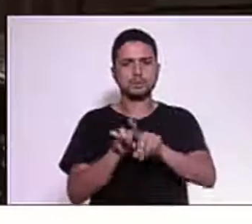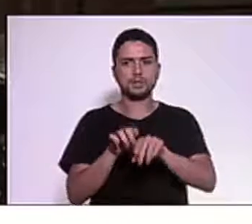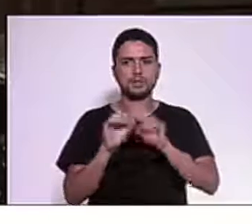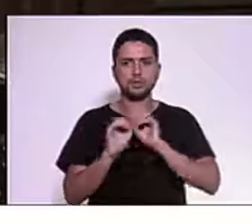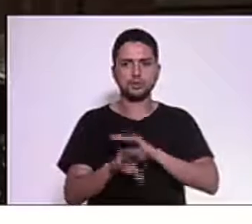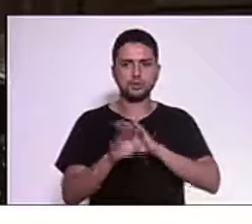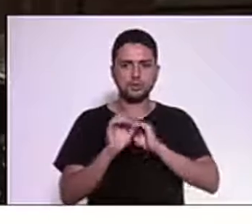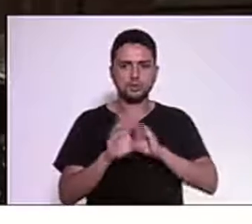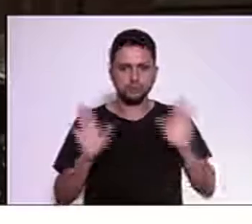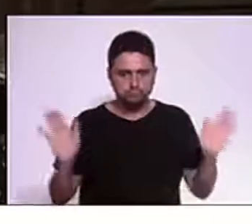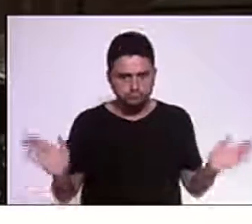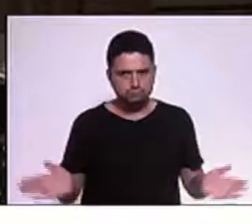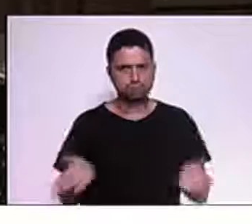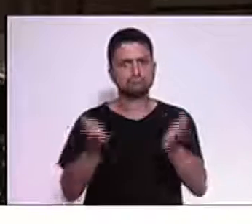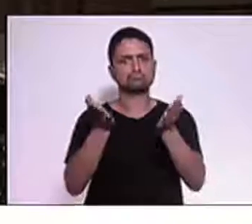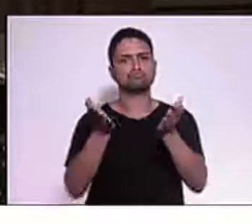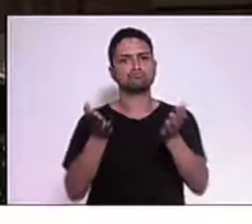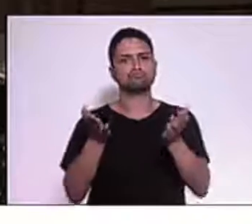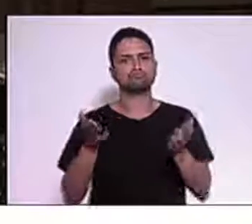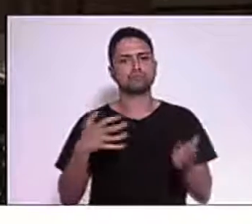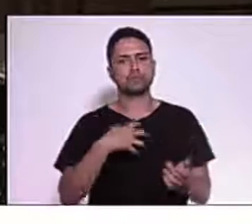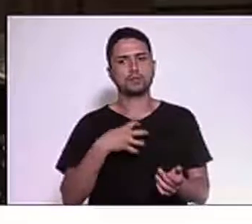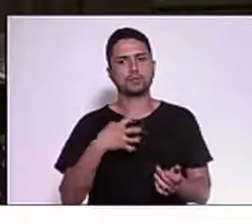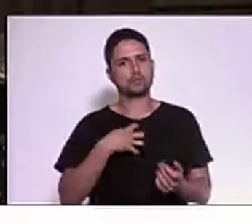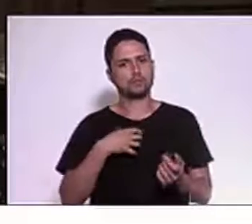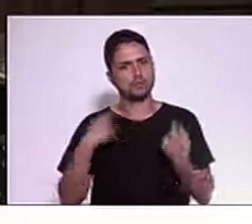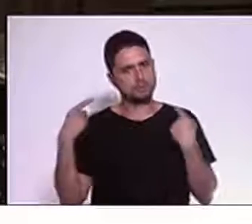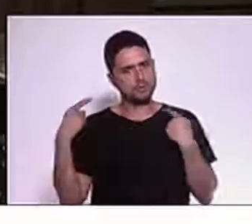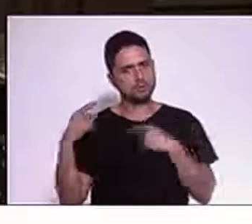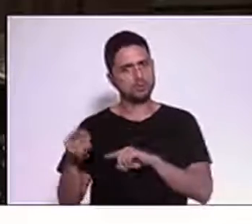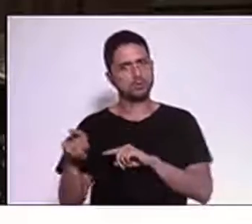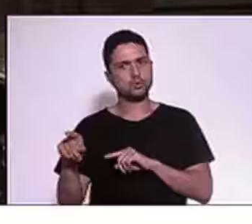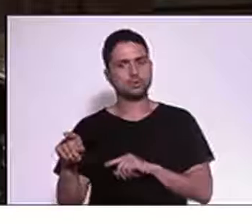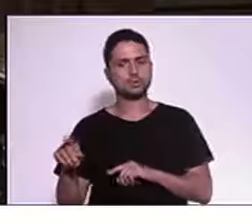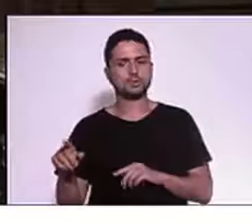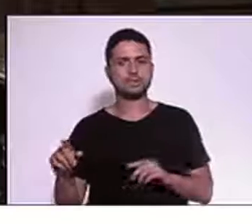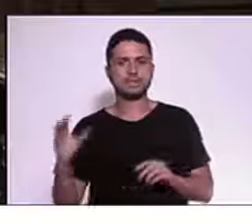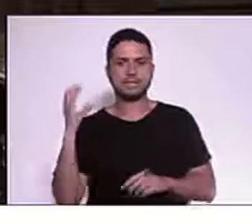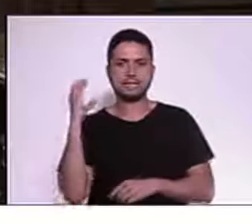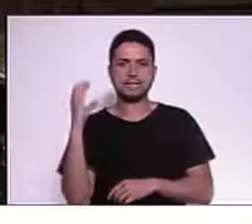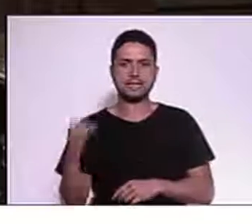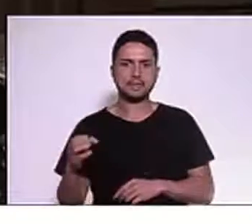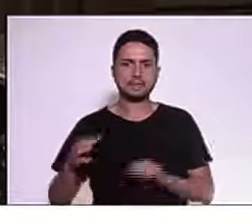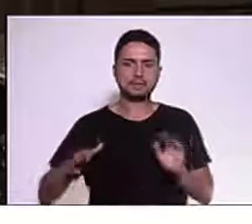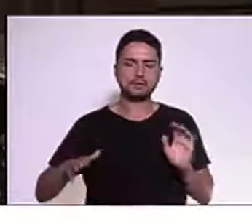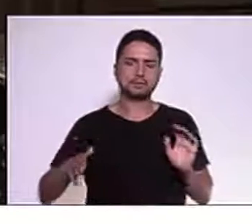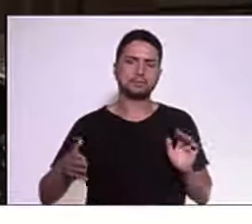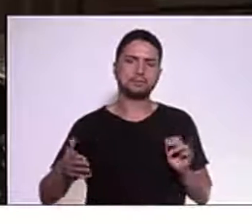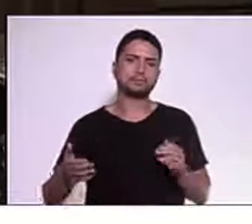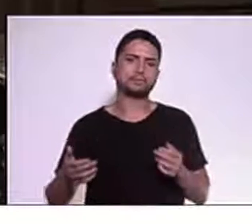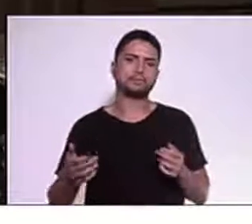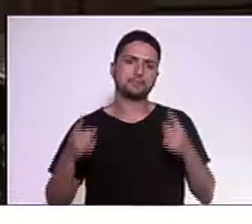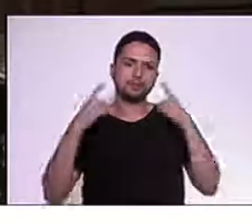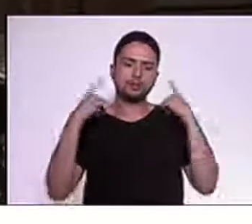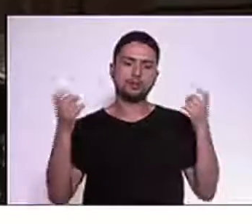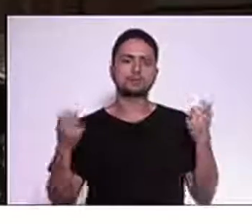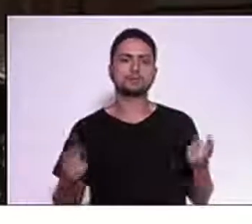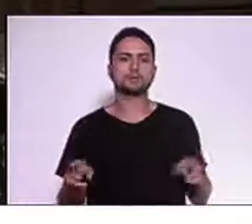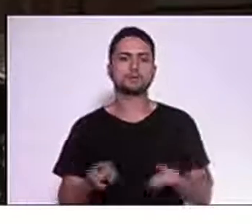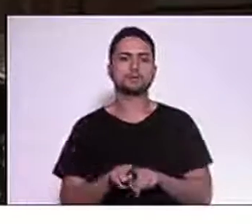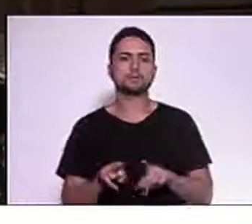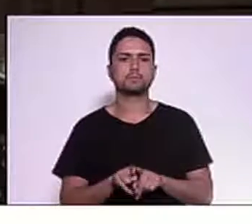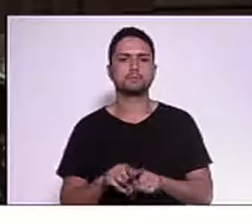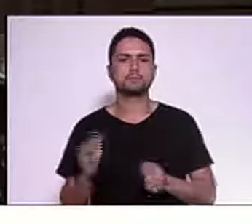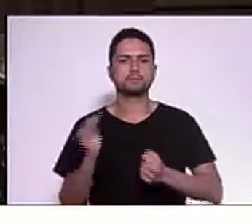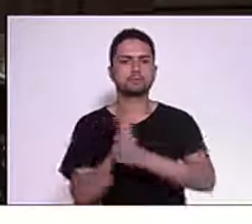educação como forma de enfrentamento da criminalidade e como forma de